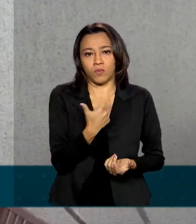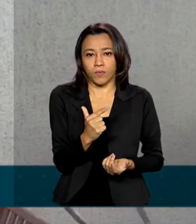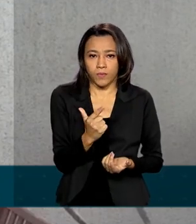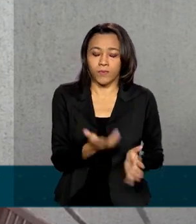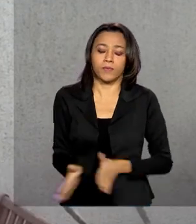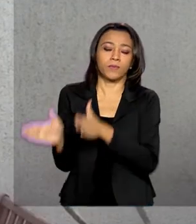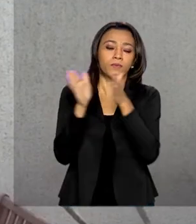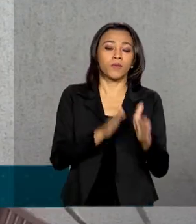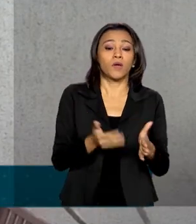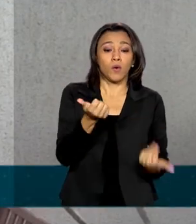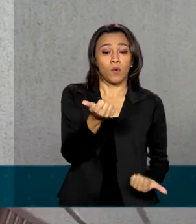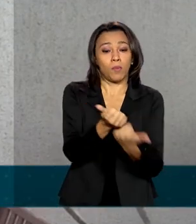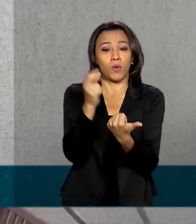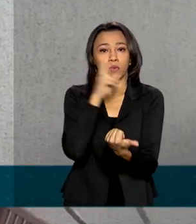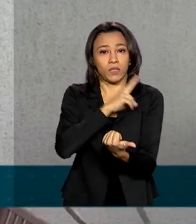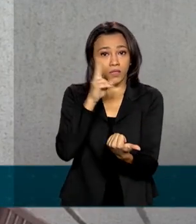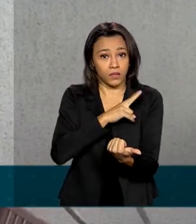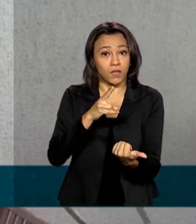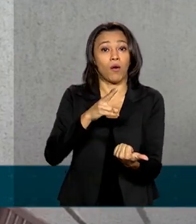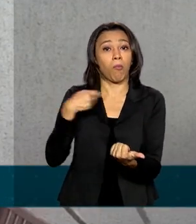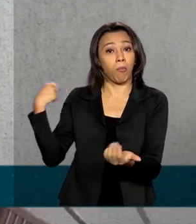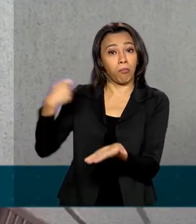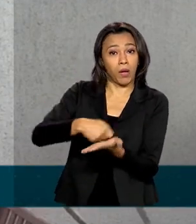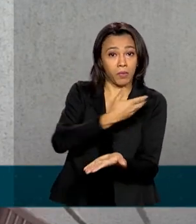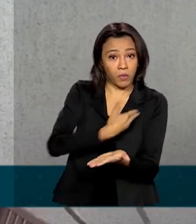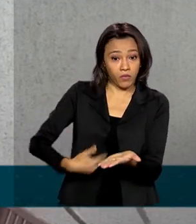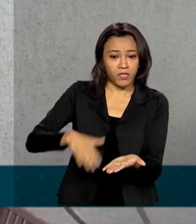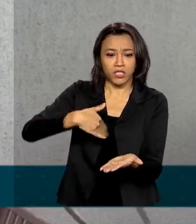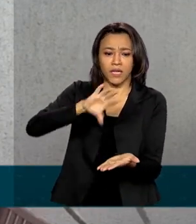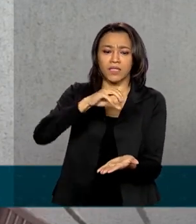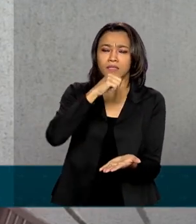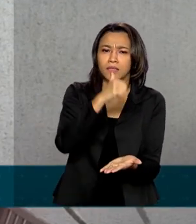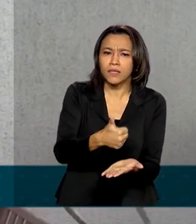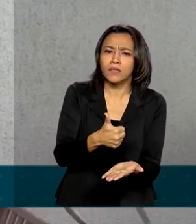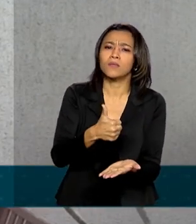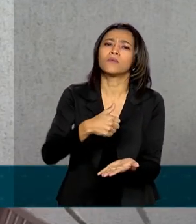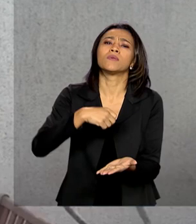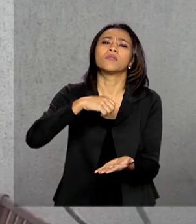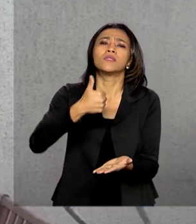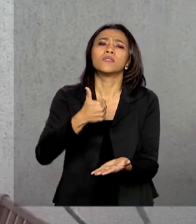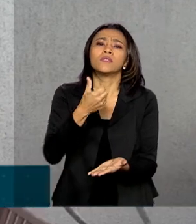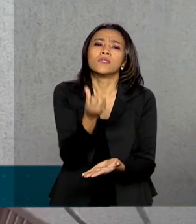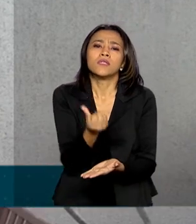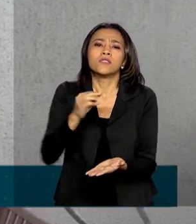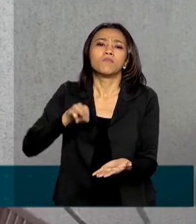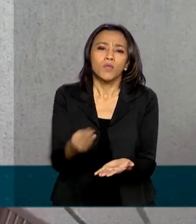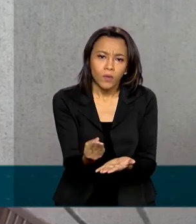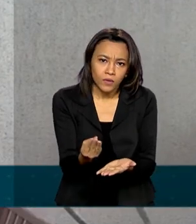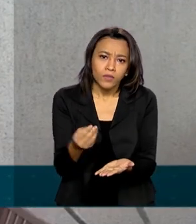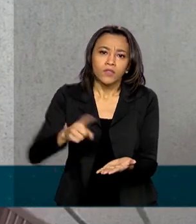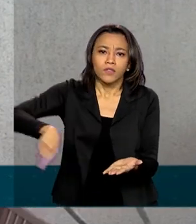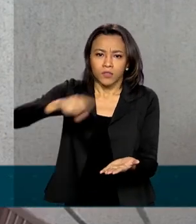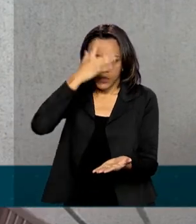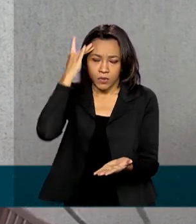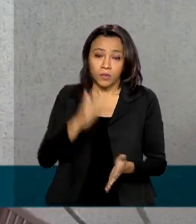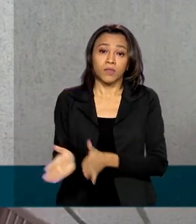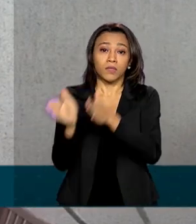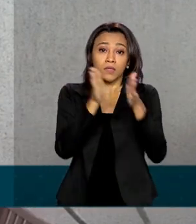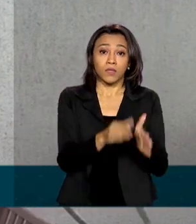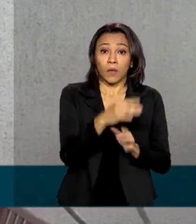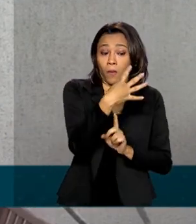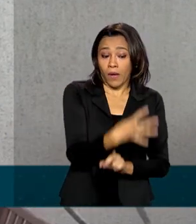pago pelo governo já chegou a mais de 66 milhões de brasileiros. 43% dos